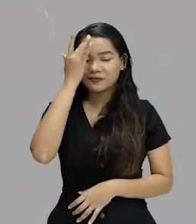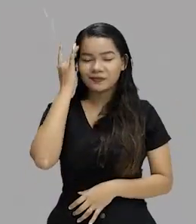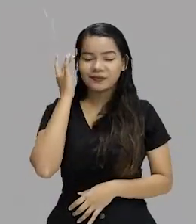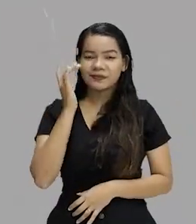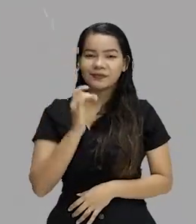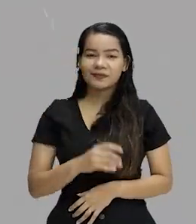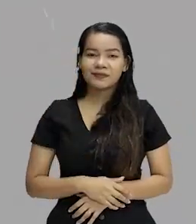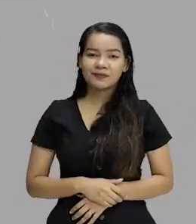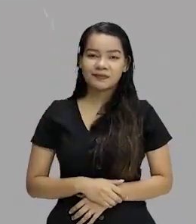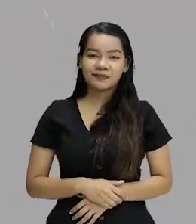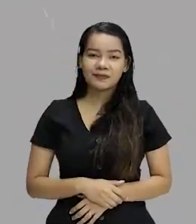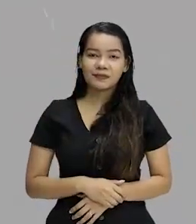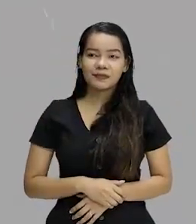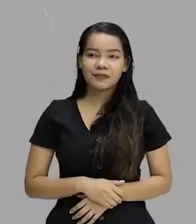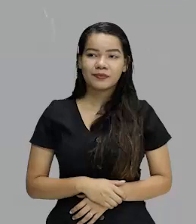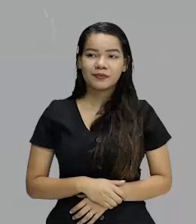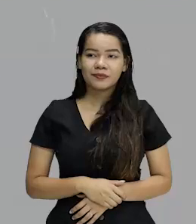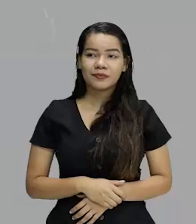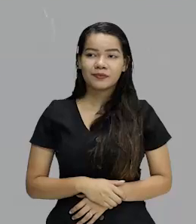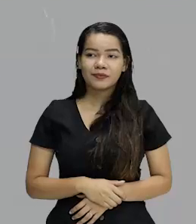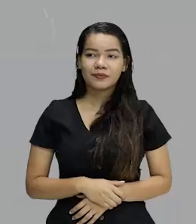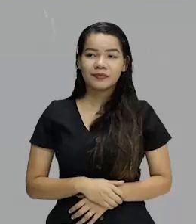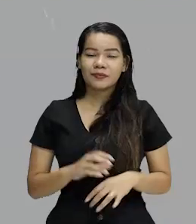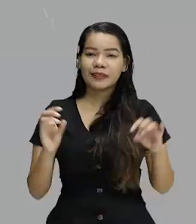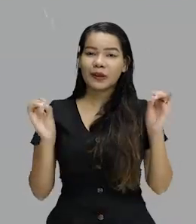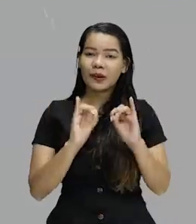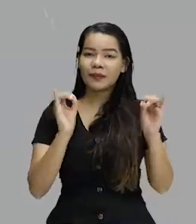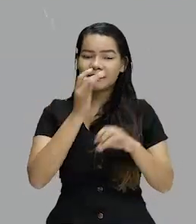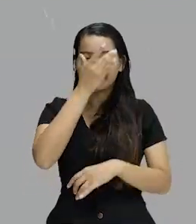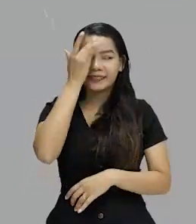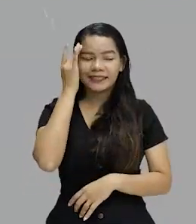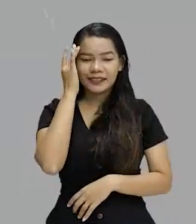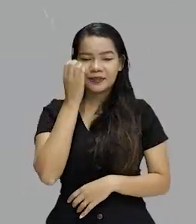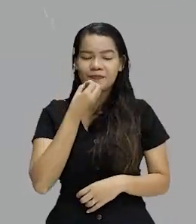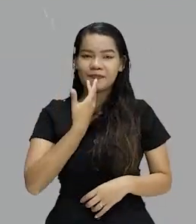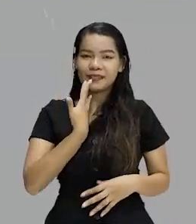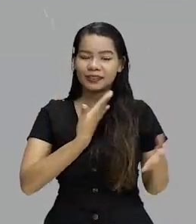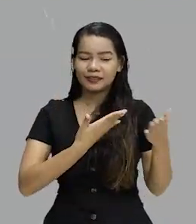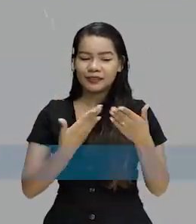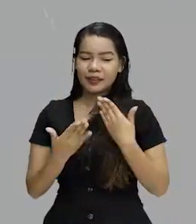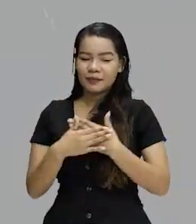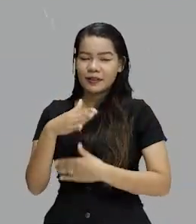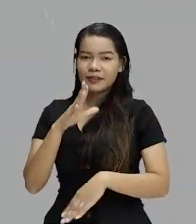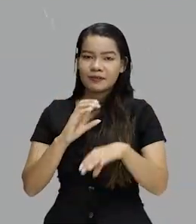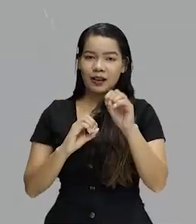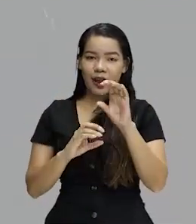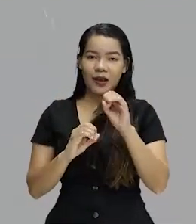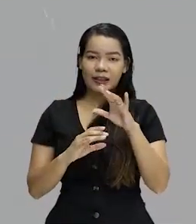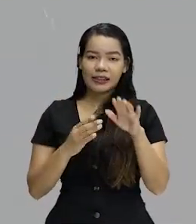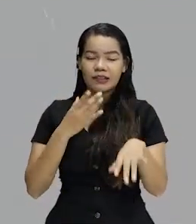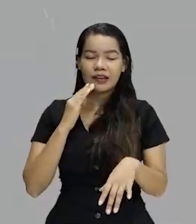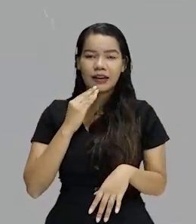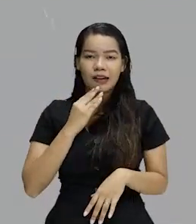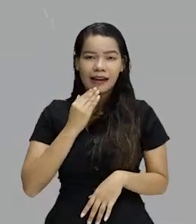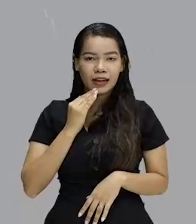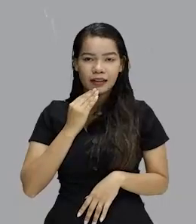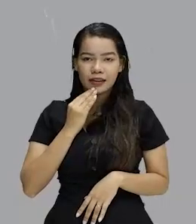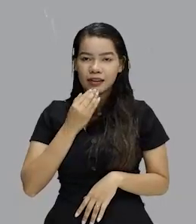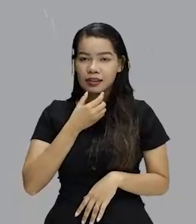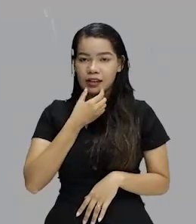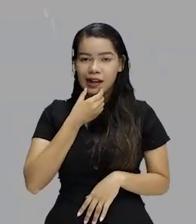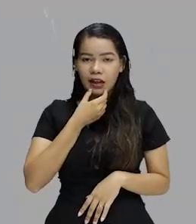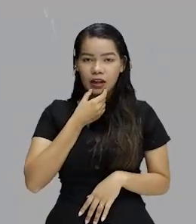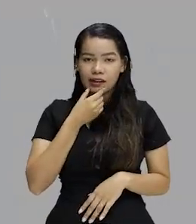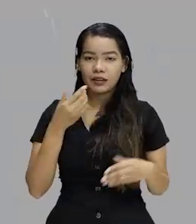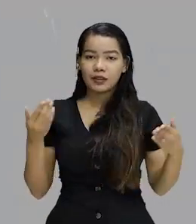welcome to our English class. I'm teacher Michelle. Olá, pessoal, sejam bem-vindos a mais uma aula de inglês. Eu sou a professora Michelle. Hoje